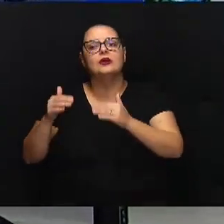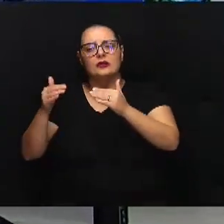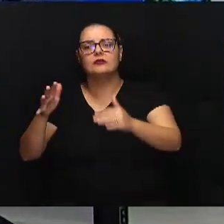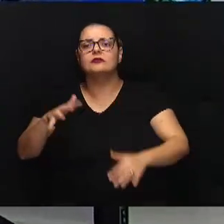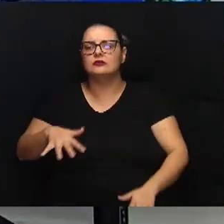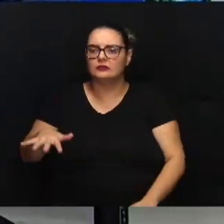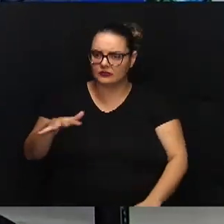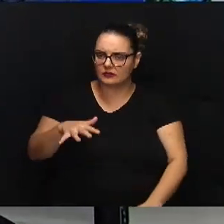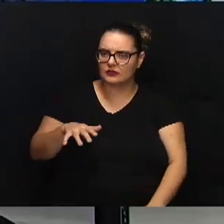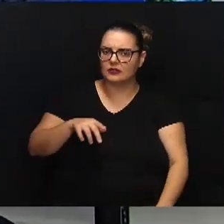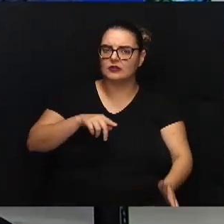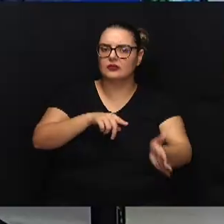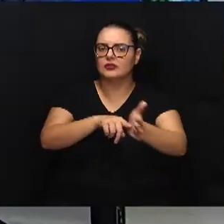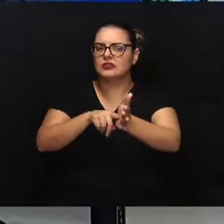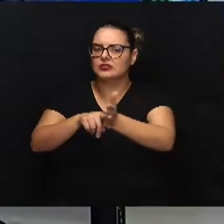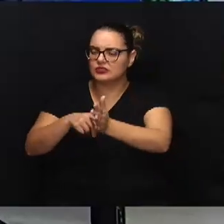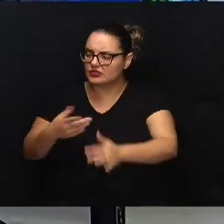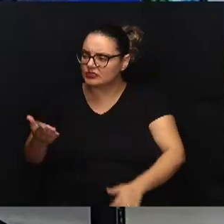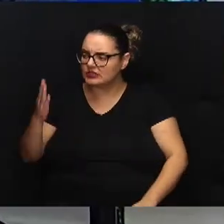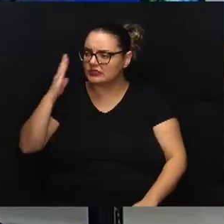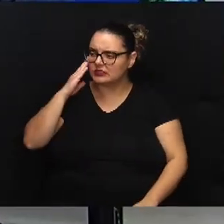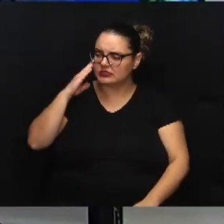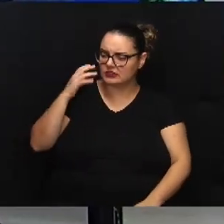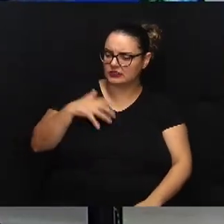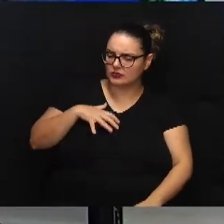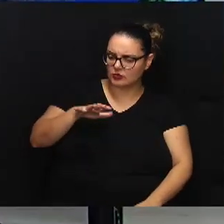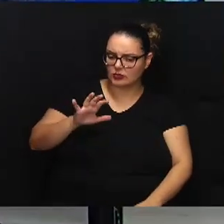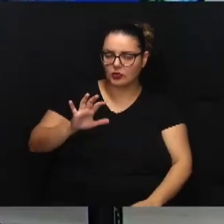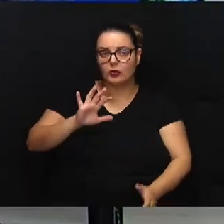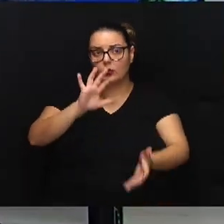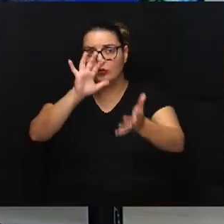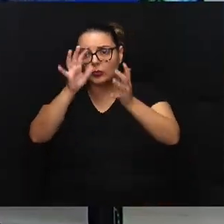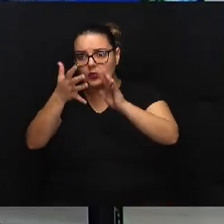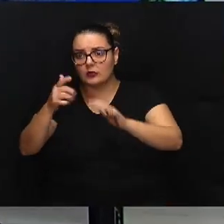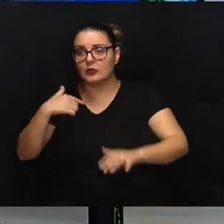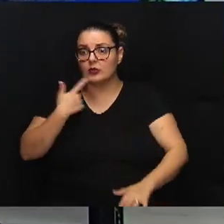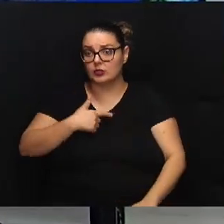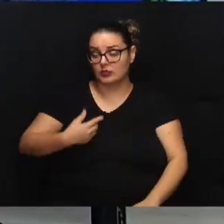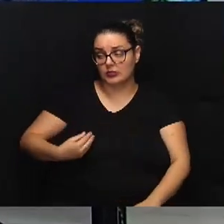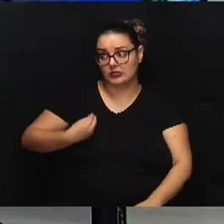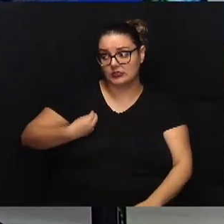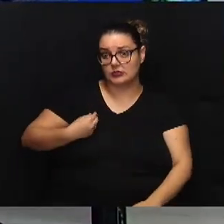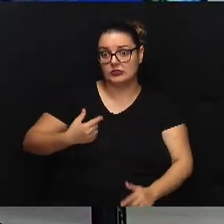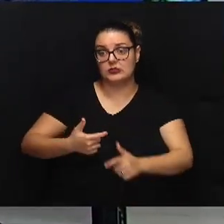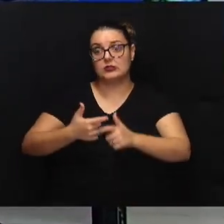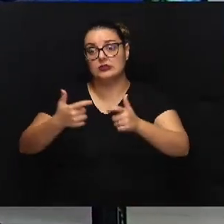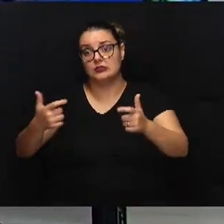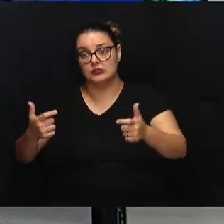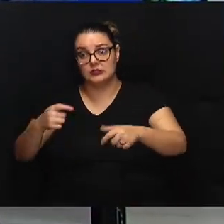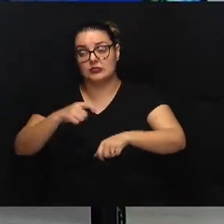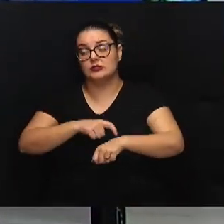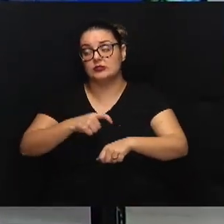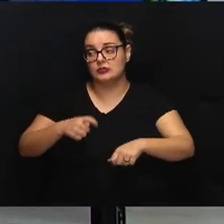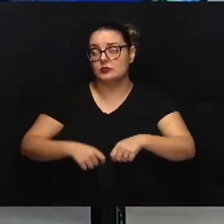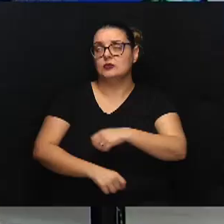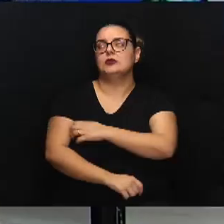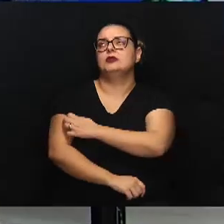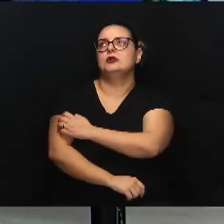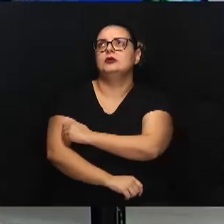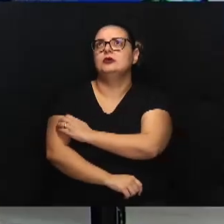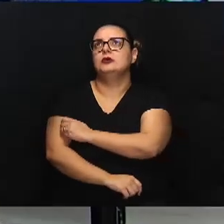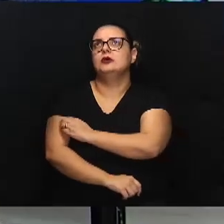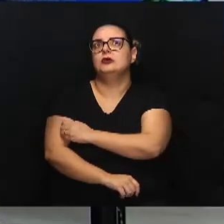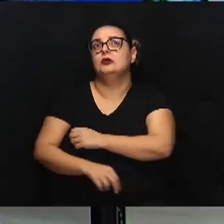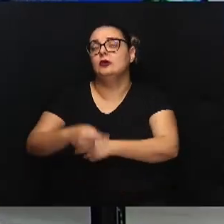área de pesquisar, né? Entender as situações climáticas. A gente tem vivido grandes momentos, né, em relação às